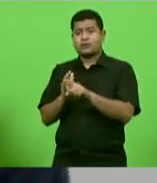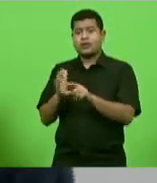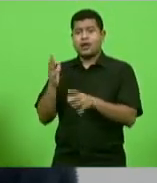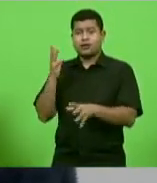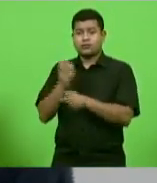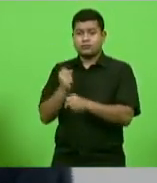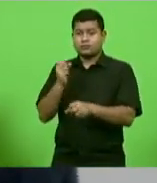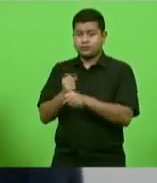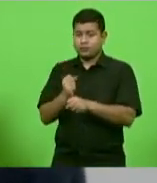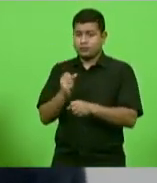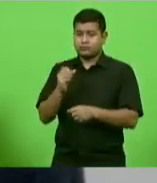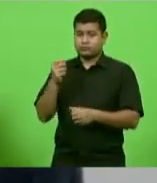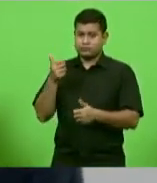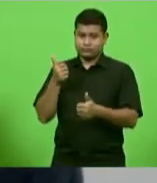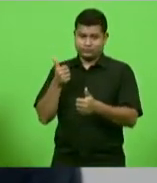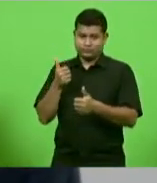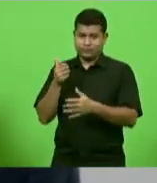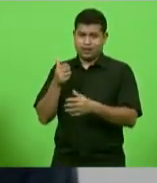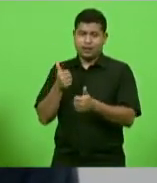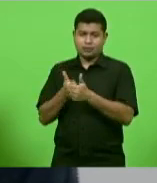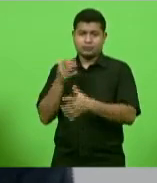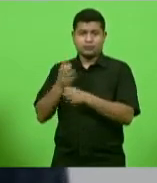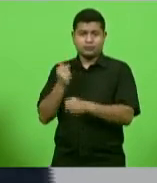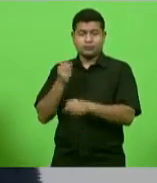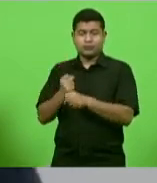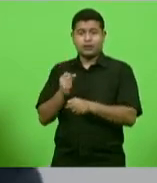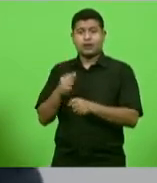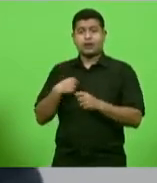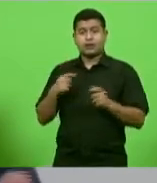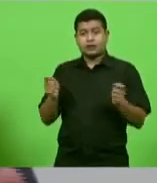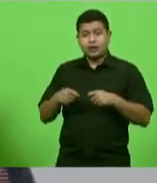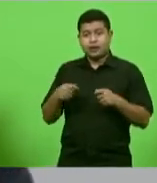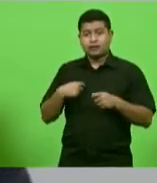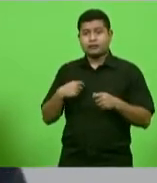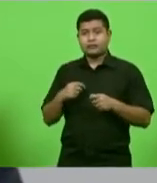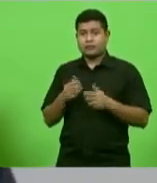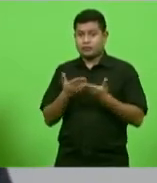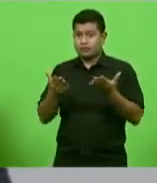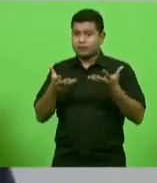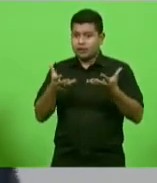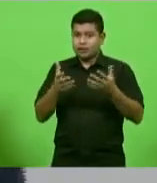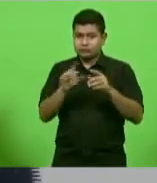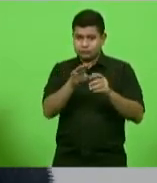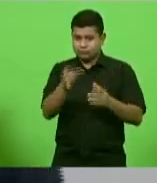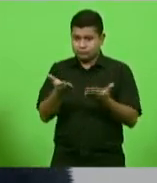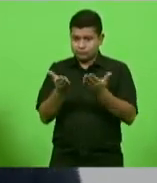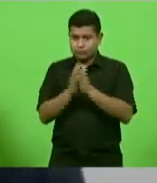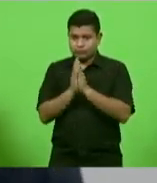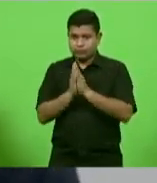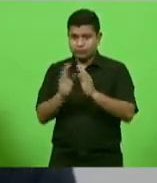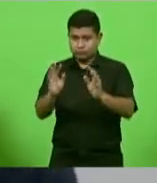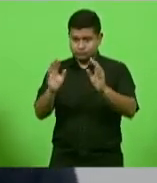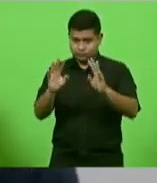Tribunal de Contas acerca da viabilidade de A. Agora eu gostaria que os senhores prestassem atenção.